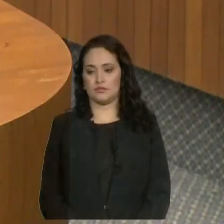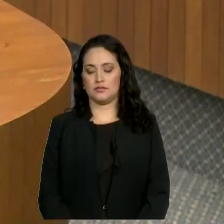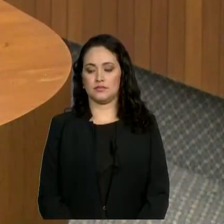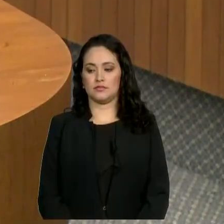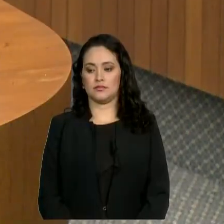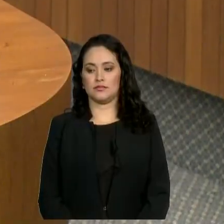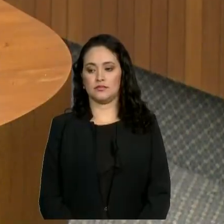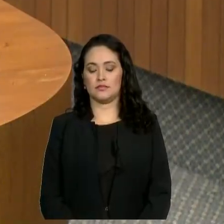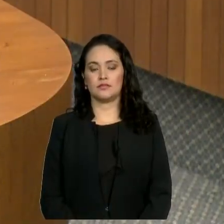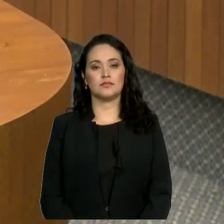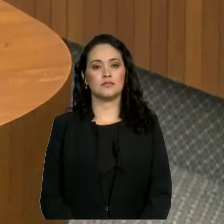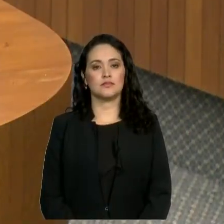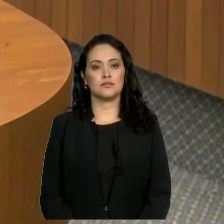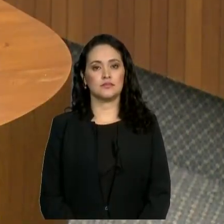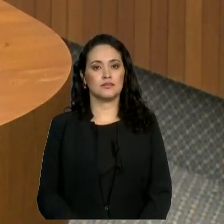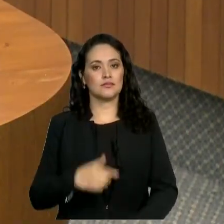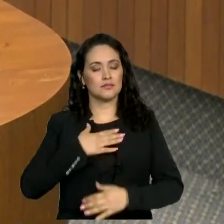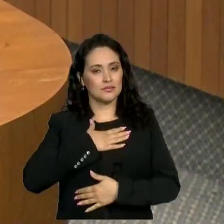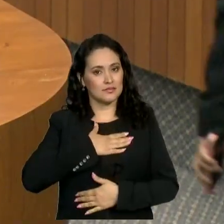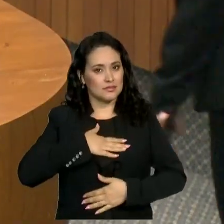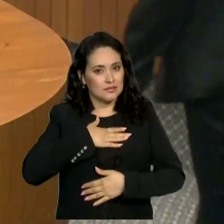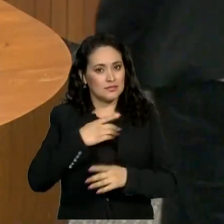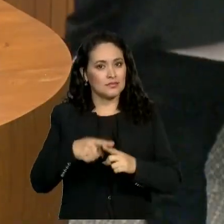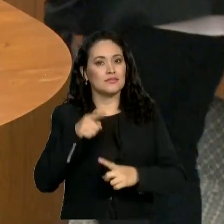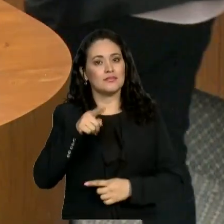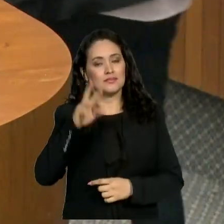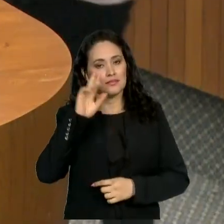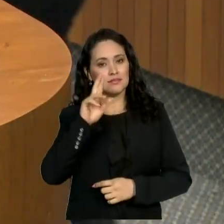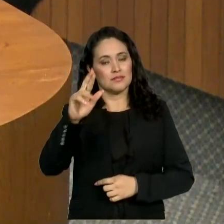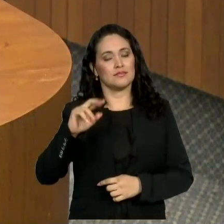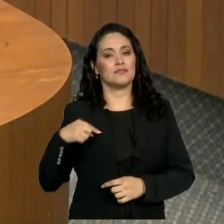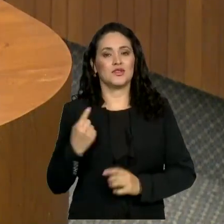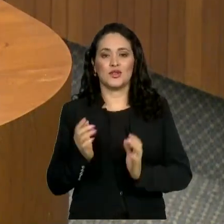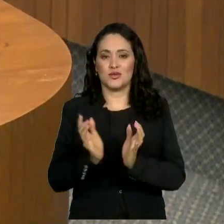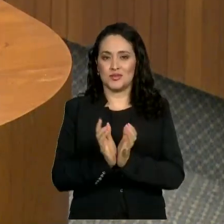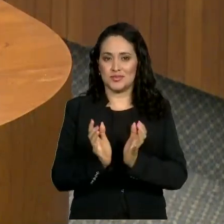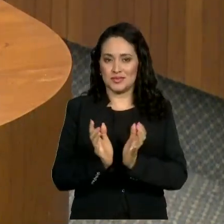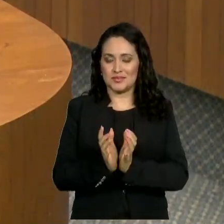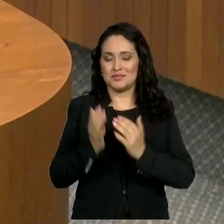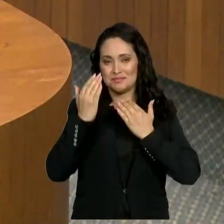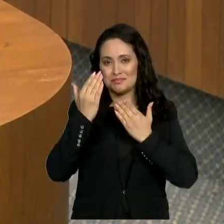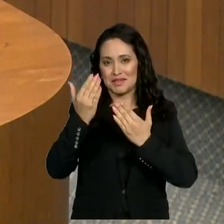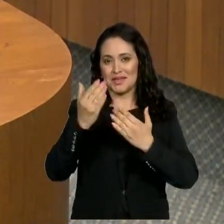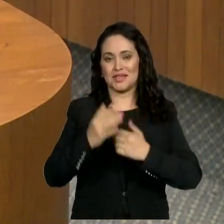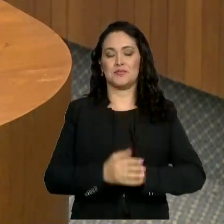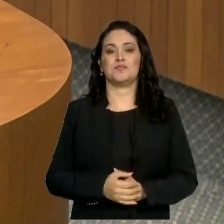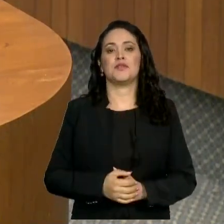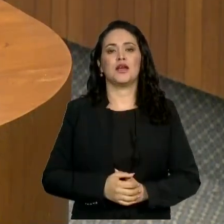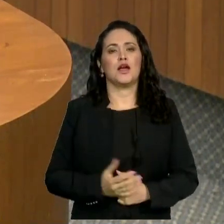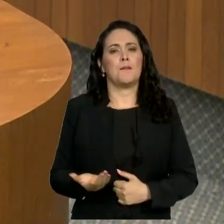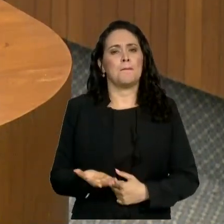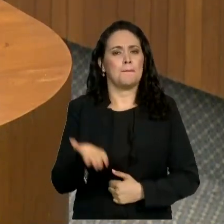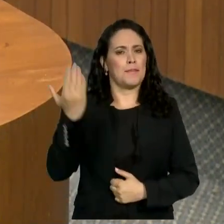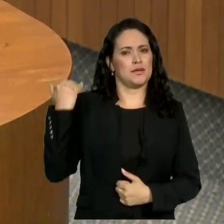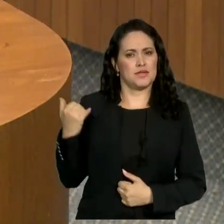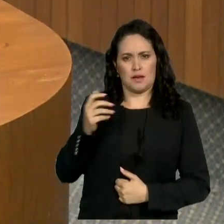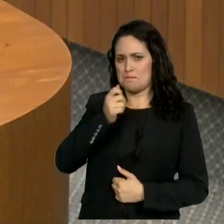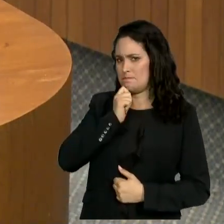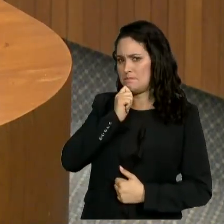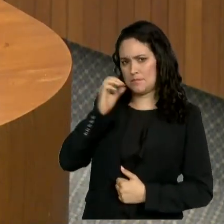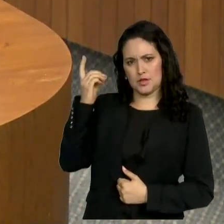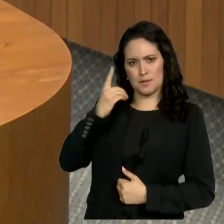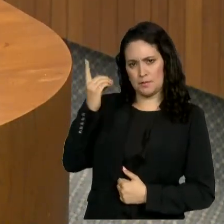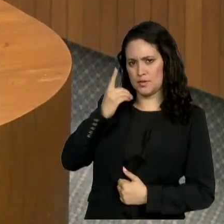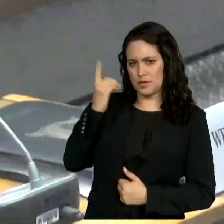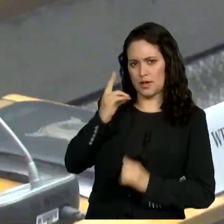nosso bloco e agradeço a isso. Tinha contato com Vossa Excelência muito antes de ser deputado, no início das